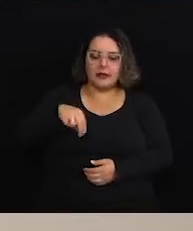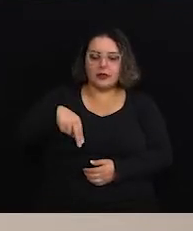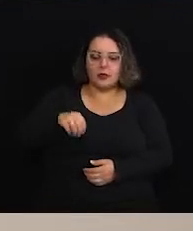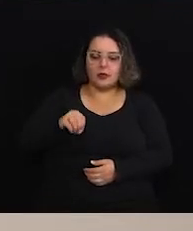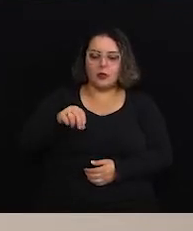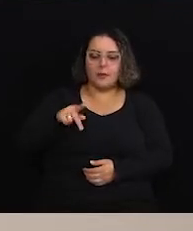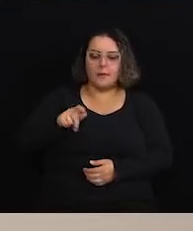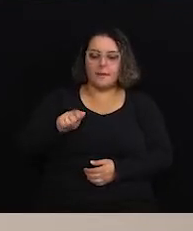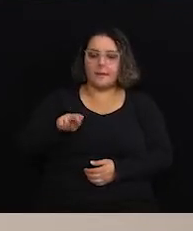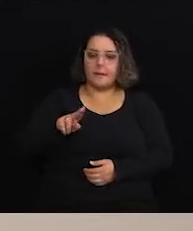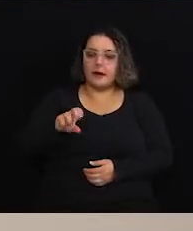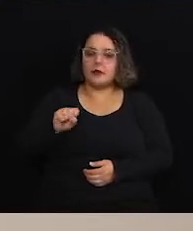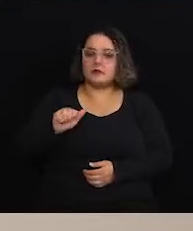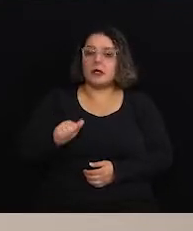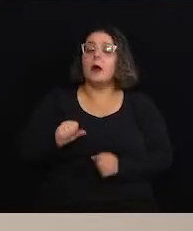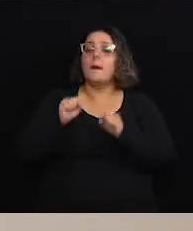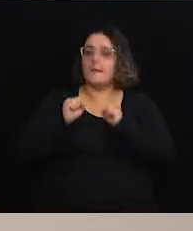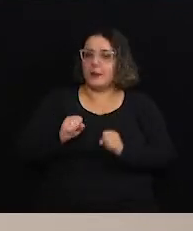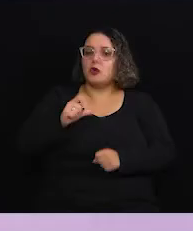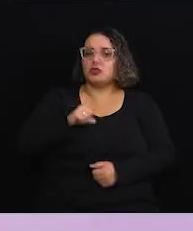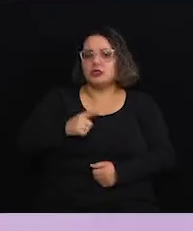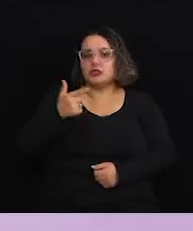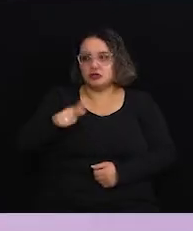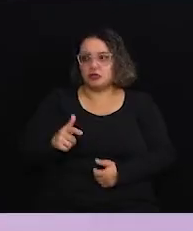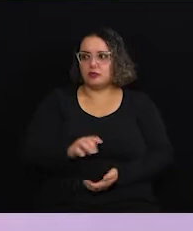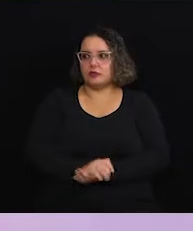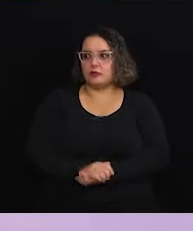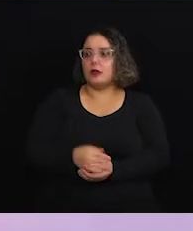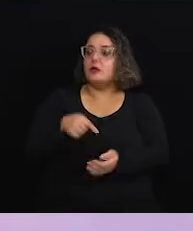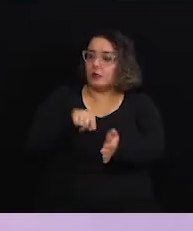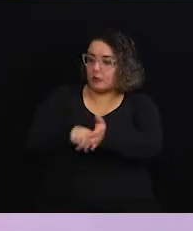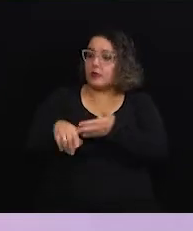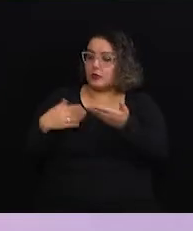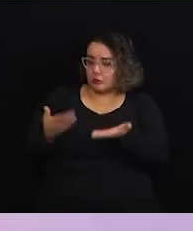partir do momento que ela entrou na menopausa, ela considera tratada. Eu até ia te